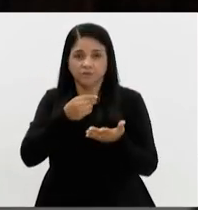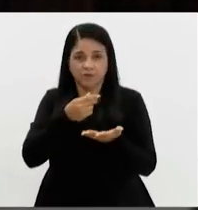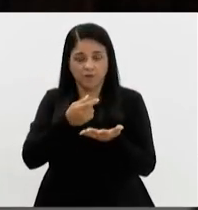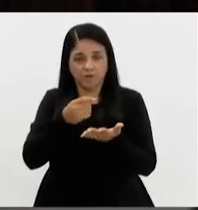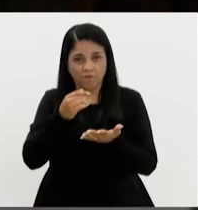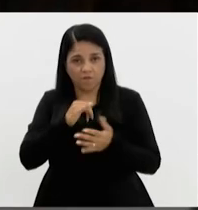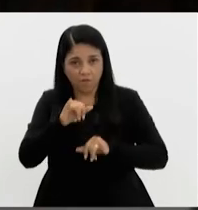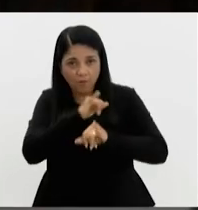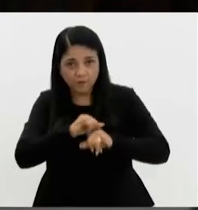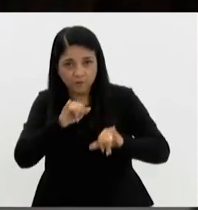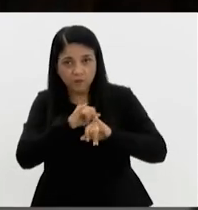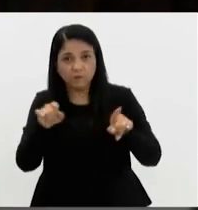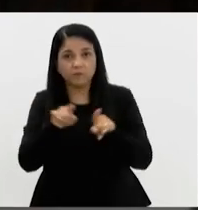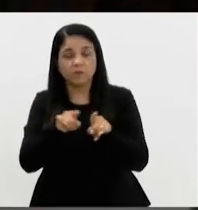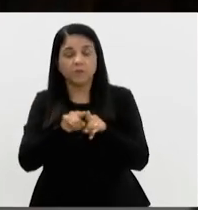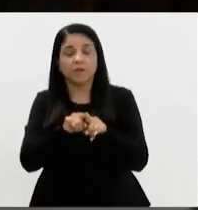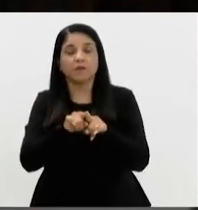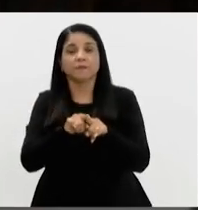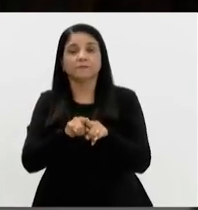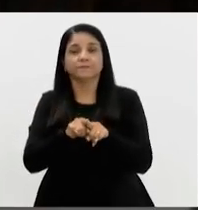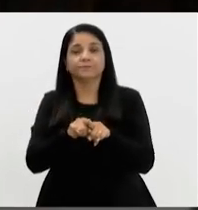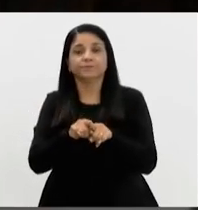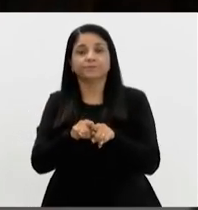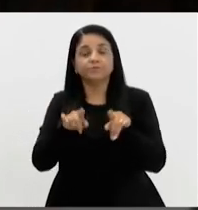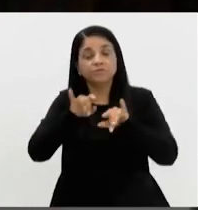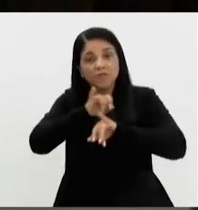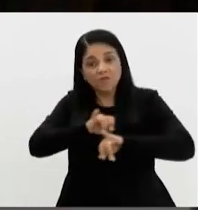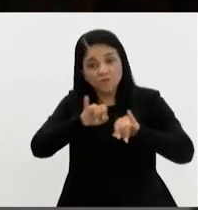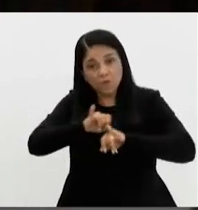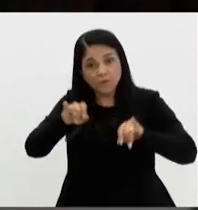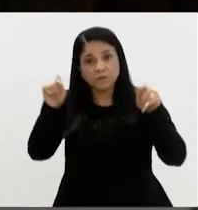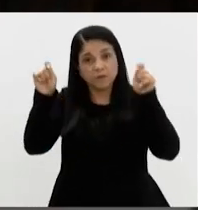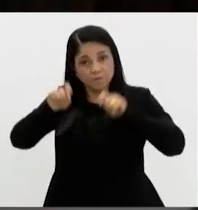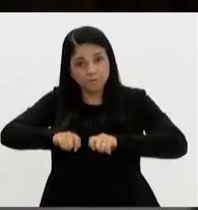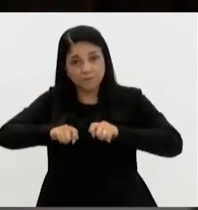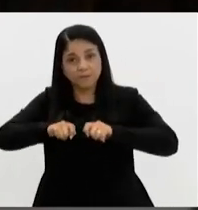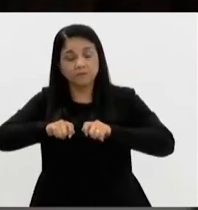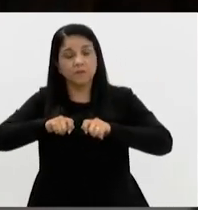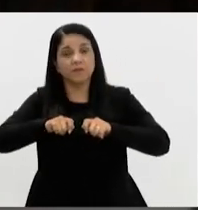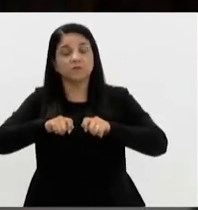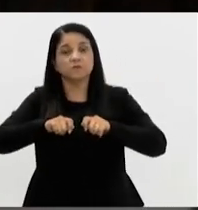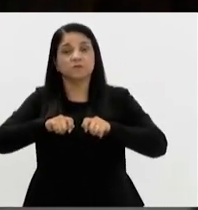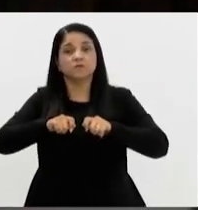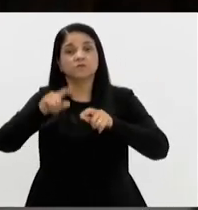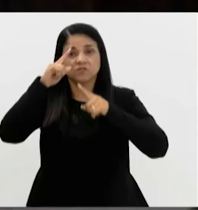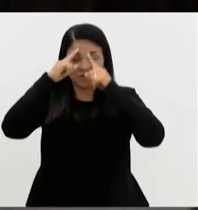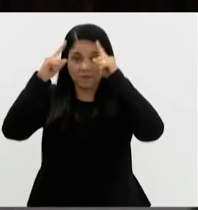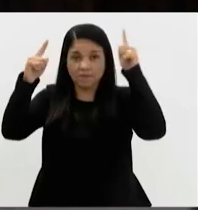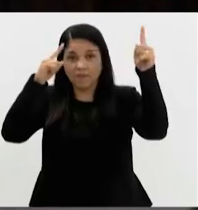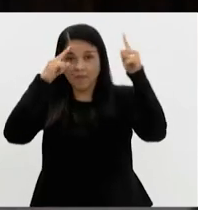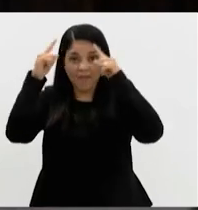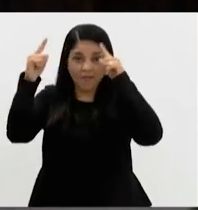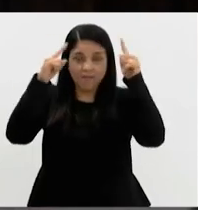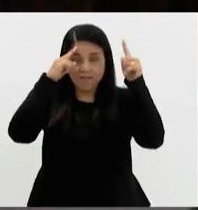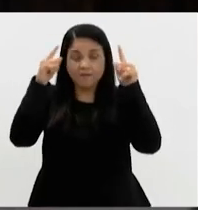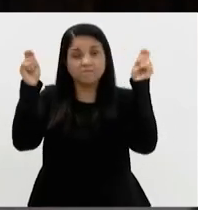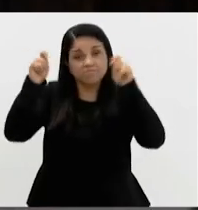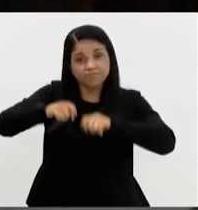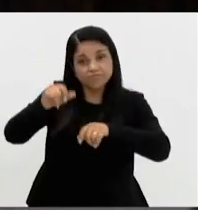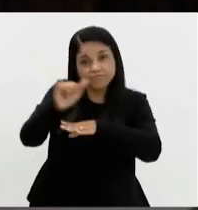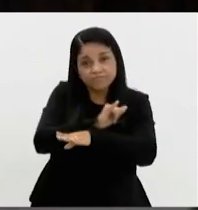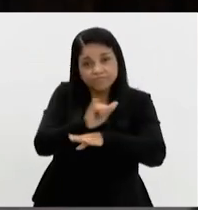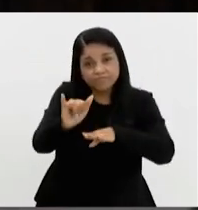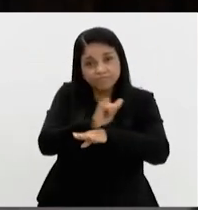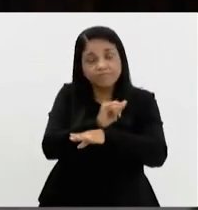autodeterminação informacional que é a a capacidade de promover a livre circulação de ideias e é condição de possibilidade